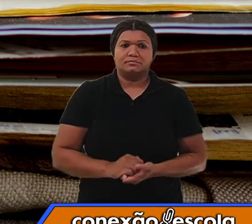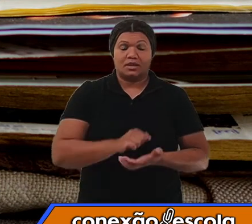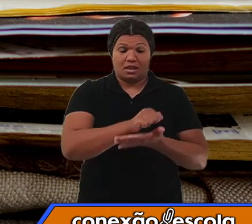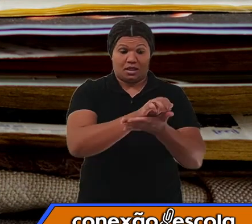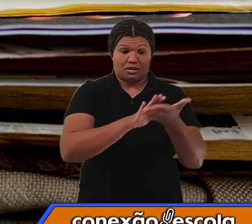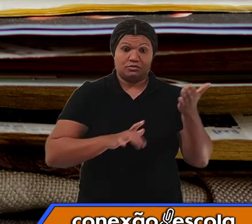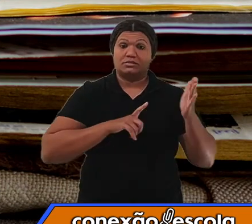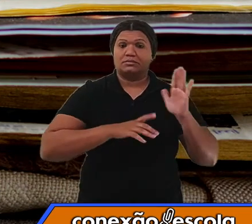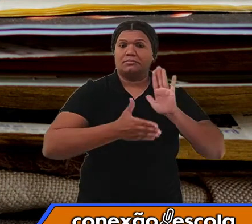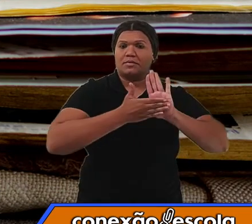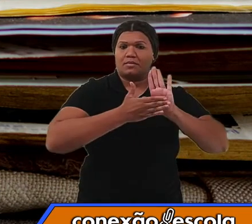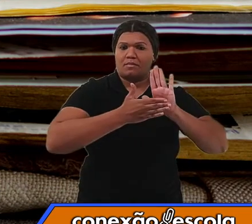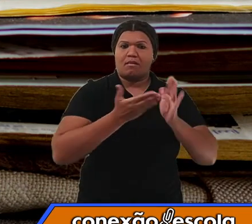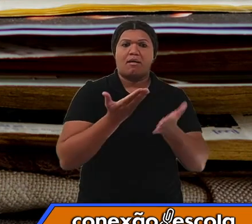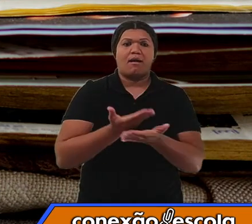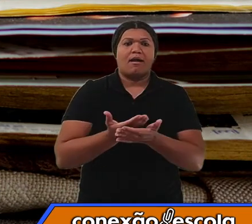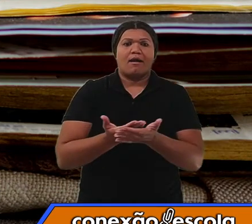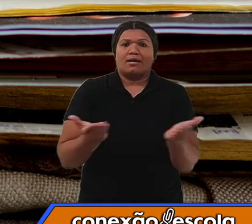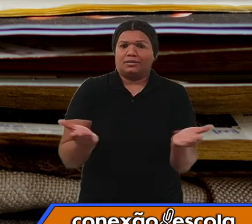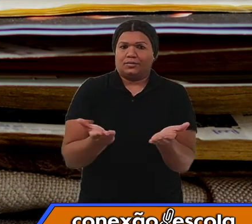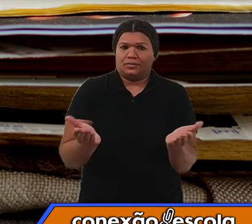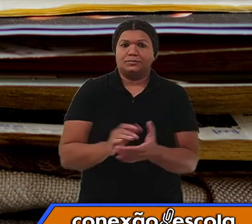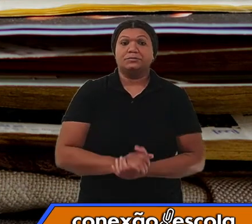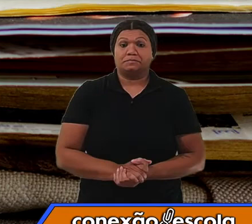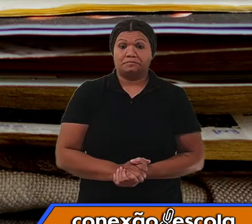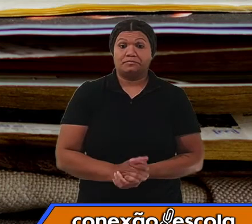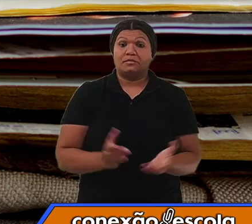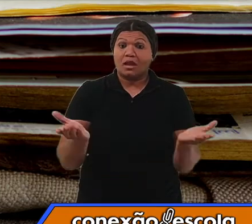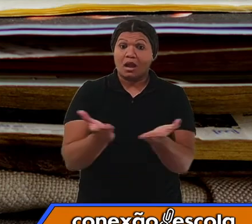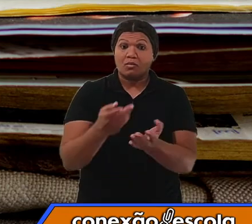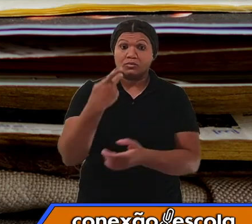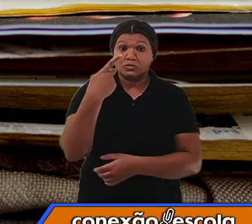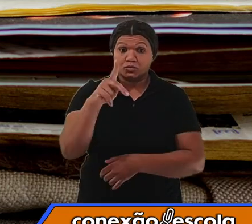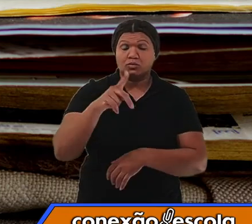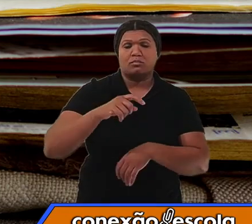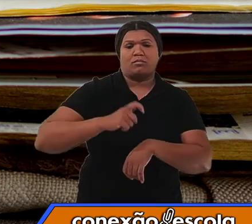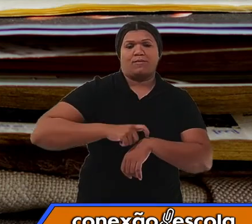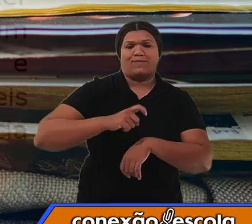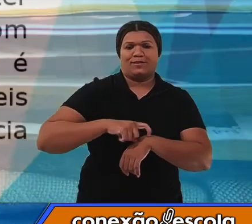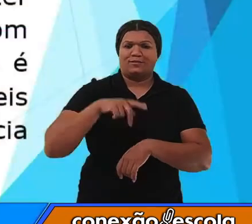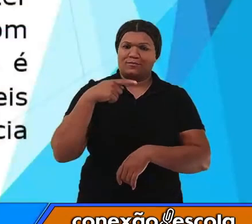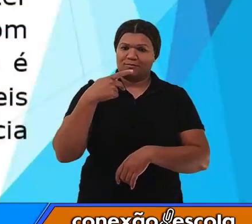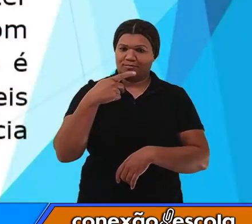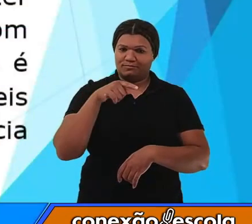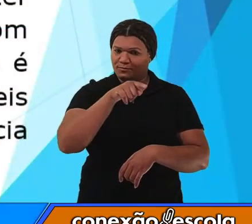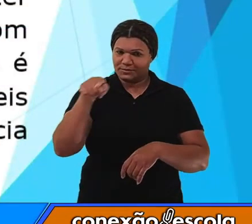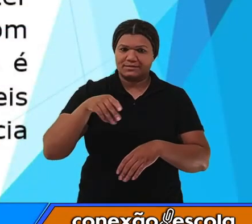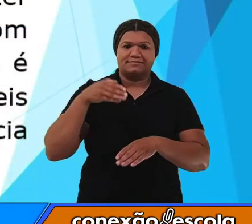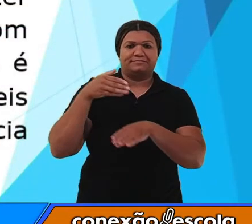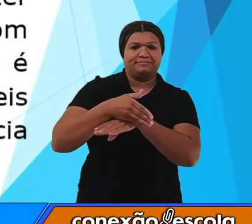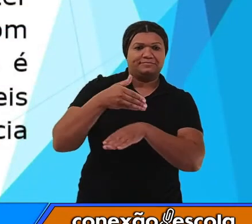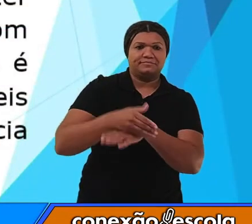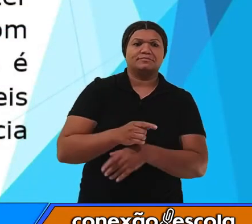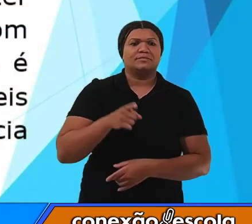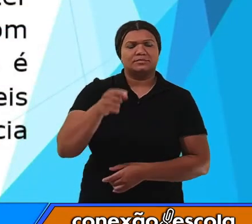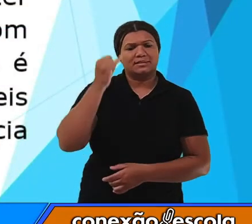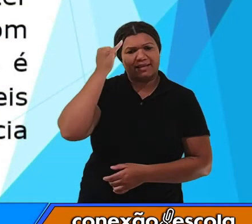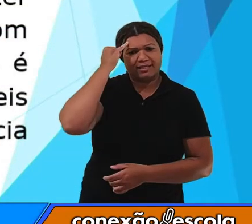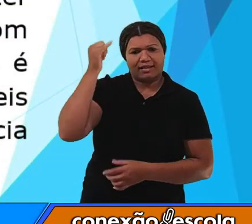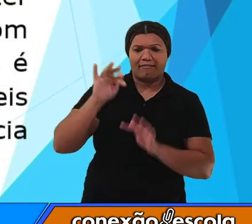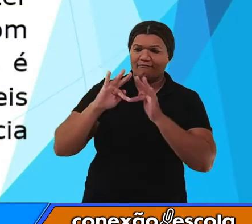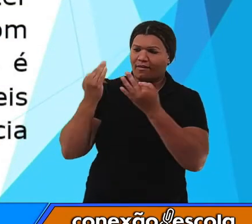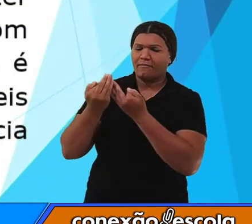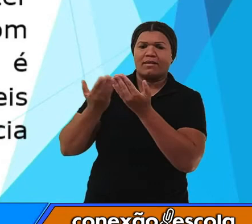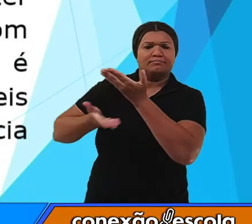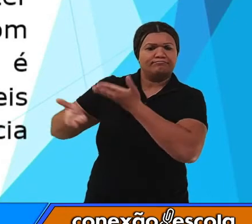Atividade proposta para a aula de hoje. Agora chegou a sua vez de participar. Troque ideias com seus